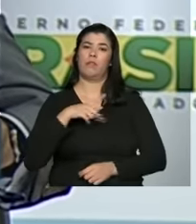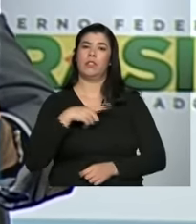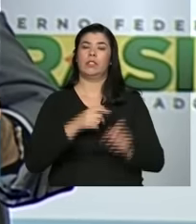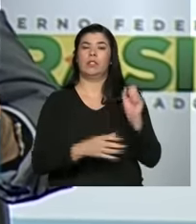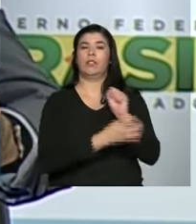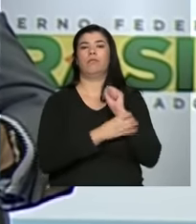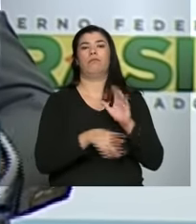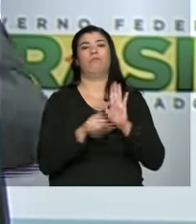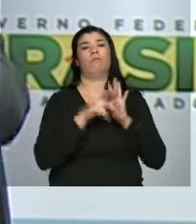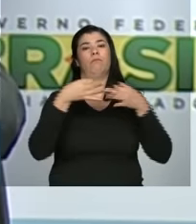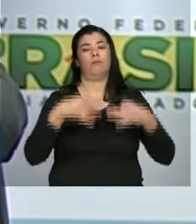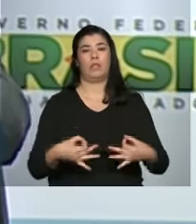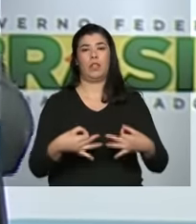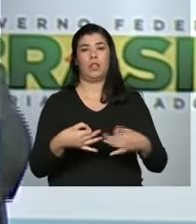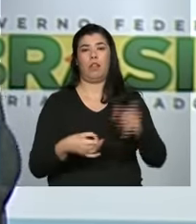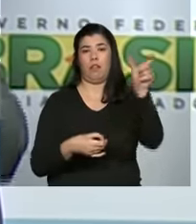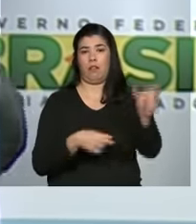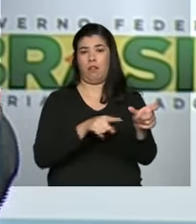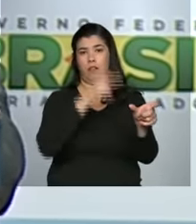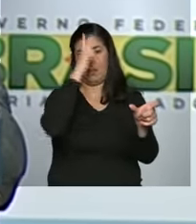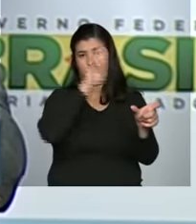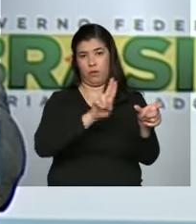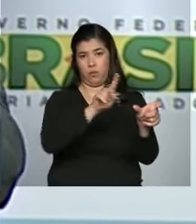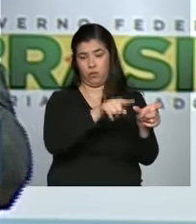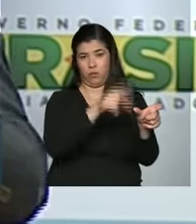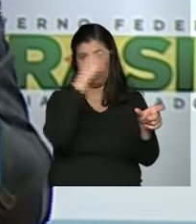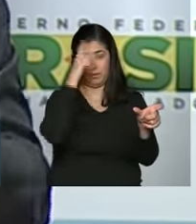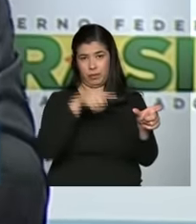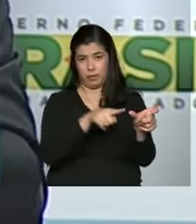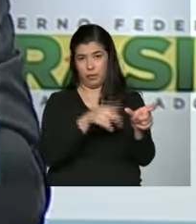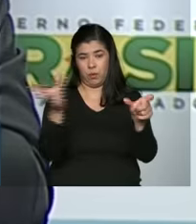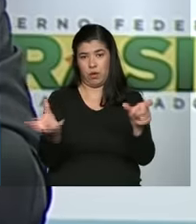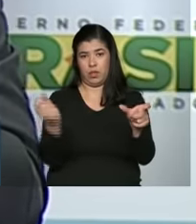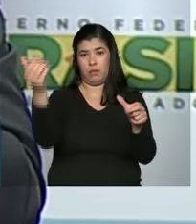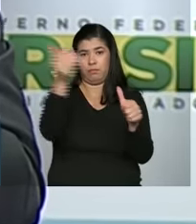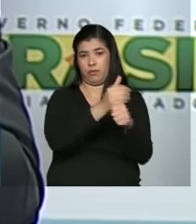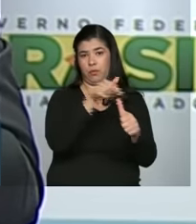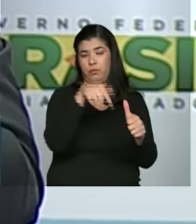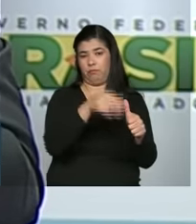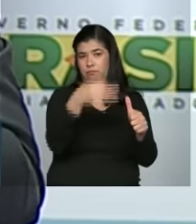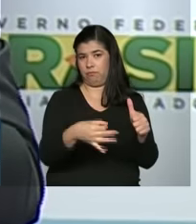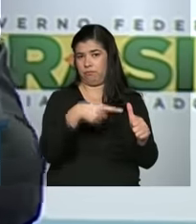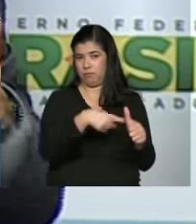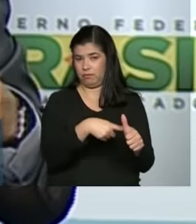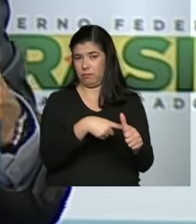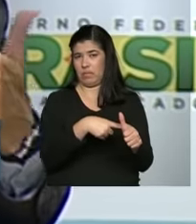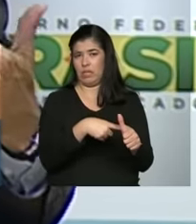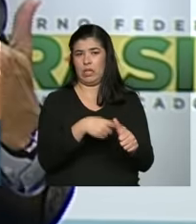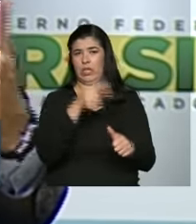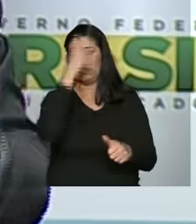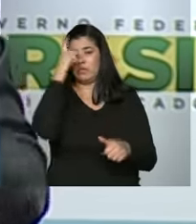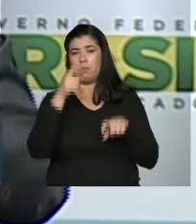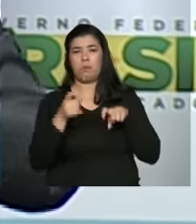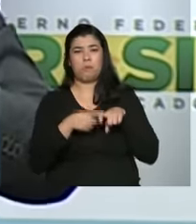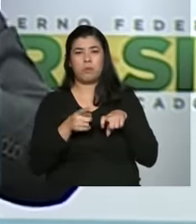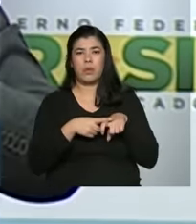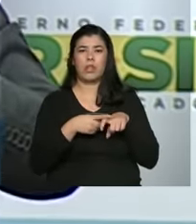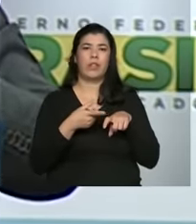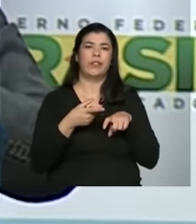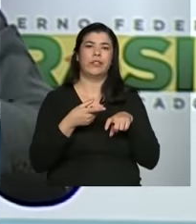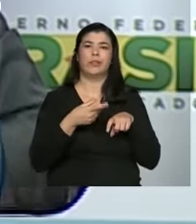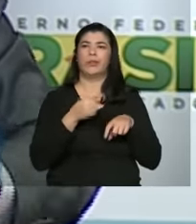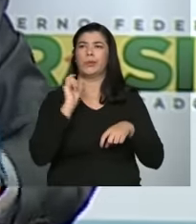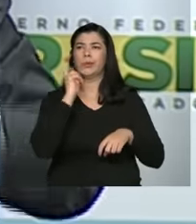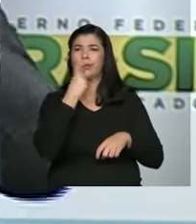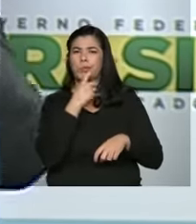garantindo que aquele usuário receba aquilo que tá indicado e ao especialista seja ele um médico ou um dentista se ele